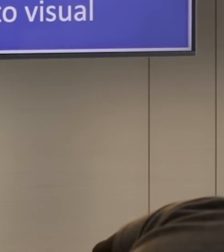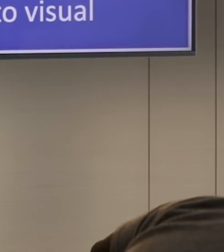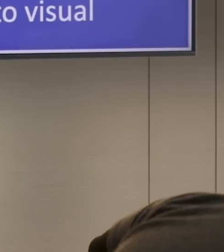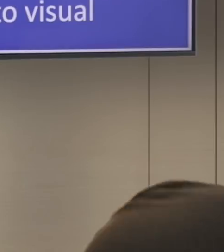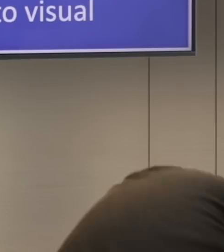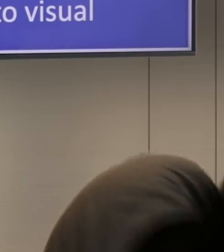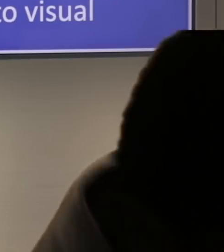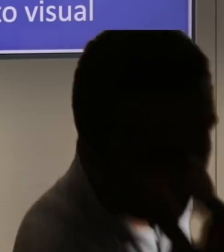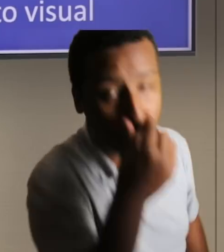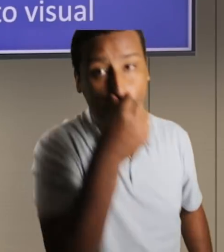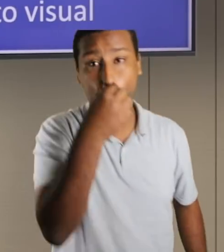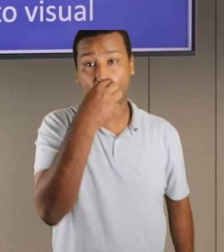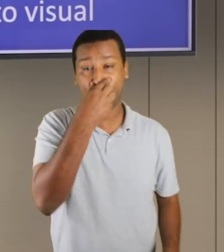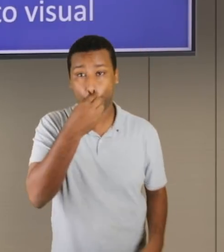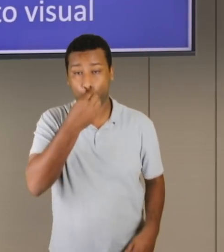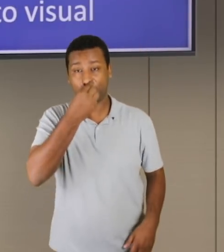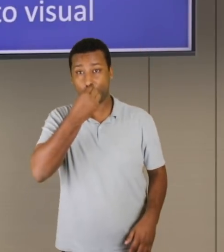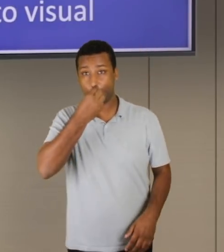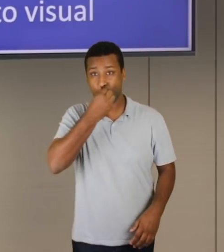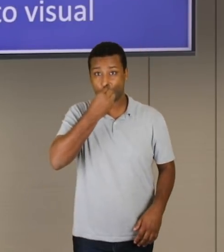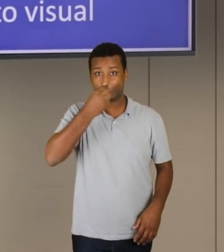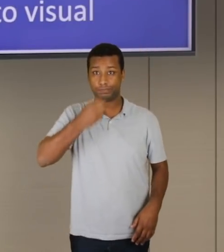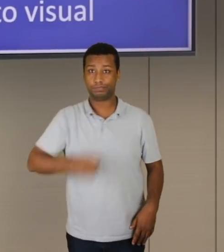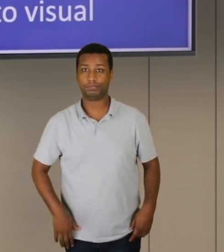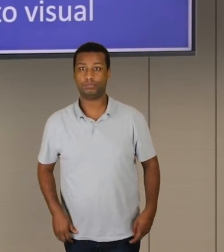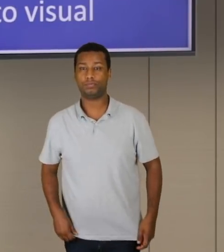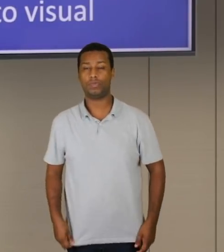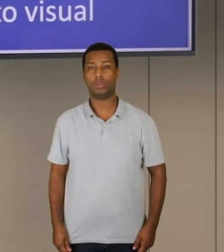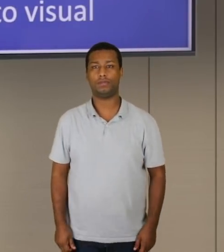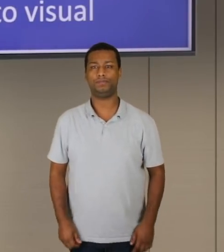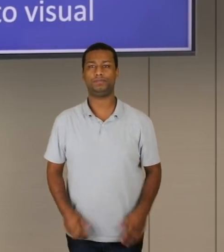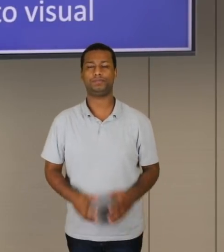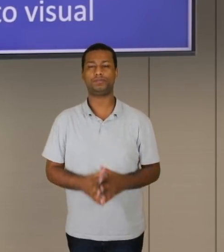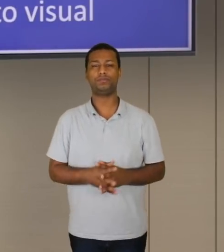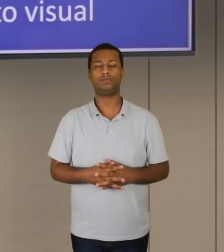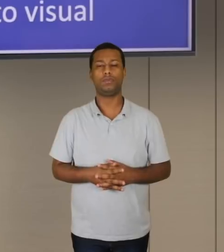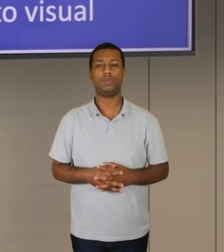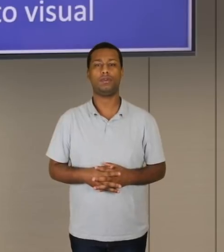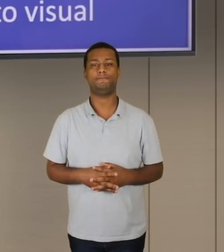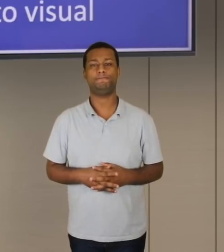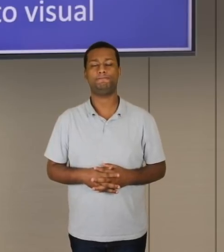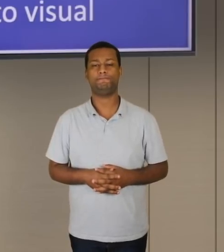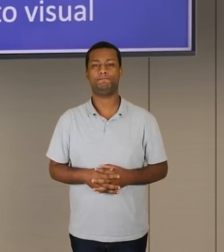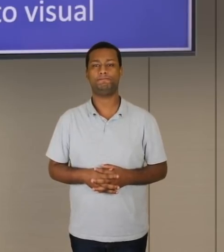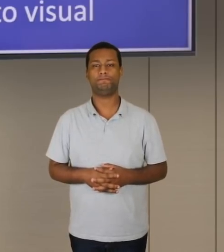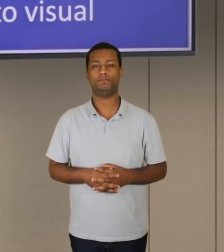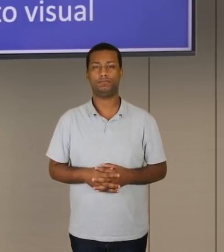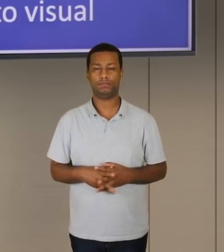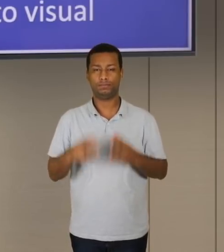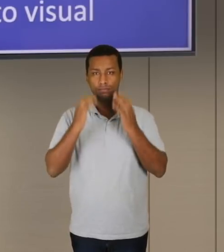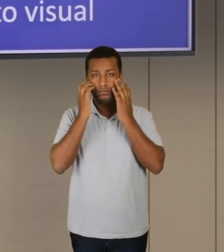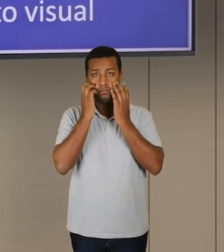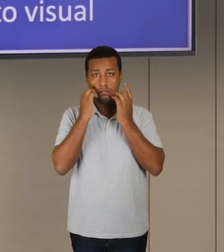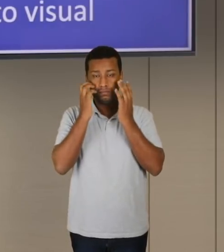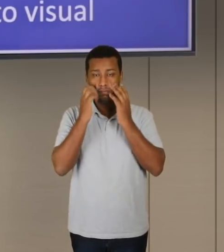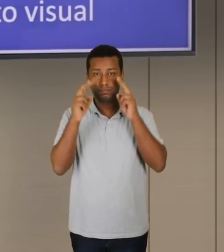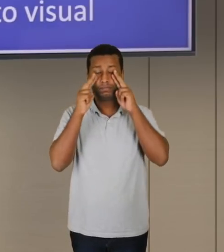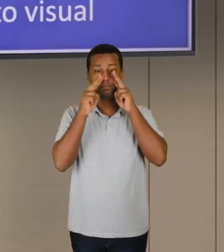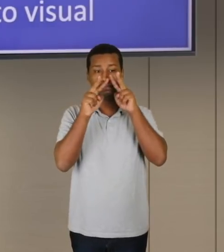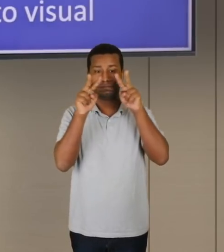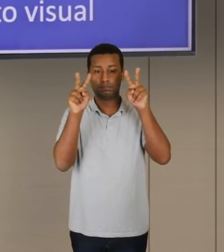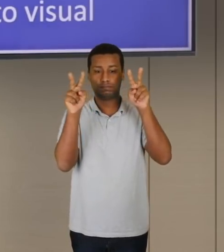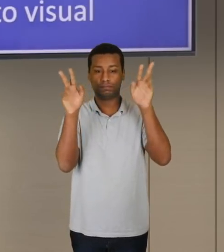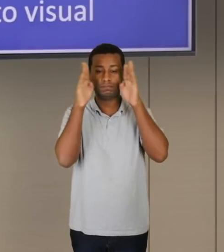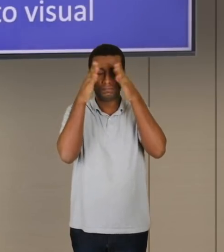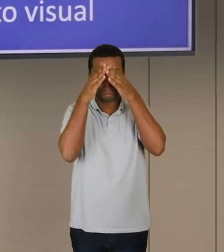visual e o campo visual. Tá? O que é a acuidade visual? É a minha capacidade de pegar a imagem do meio.